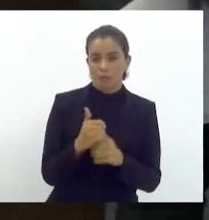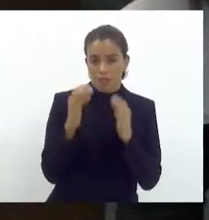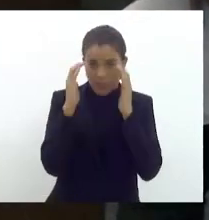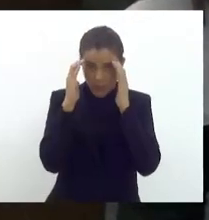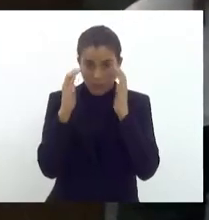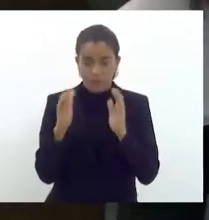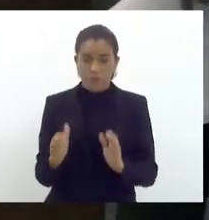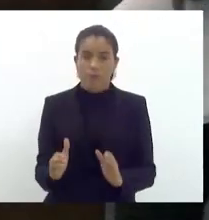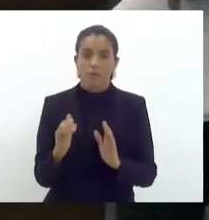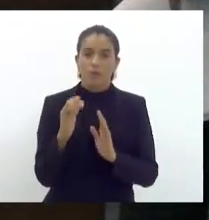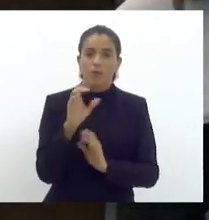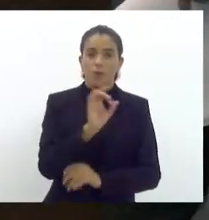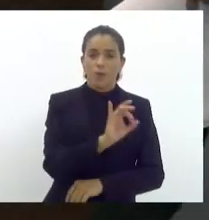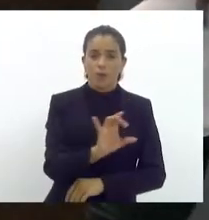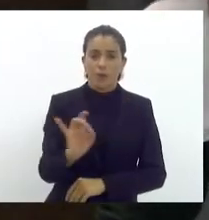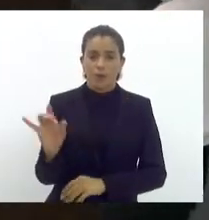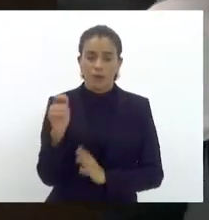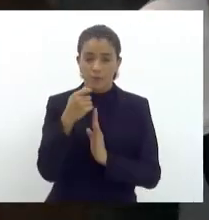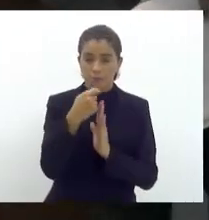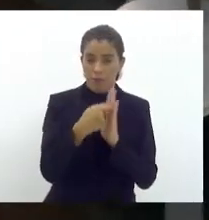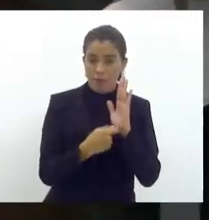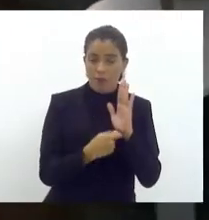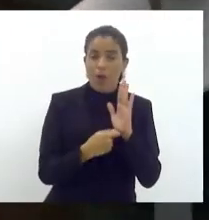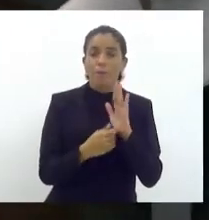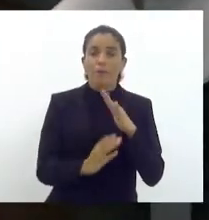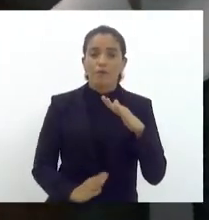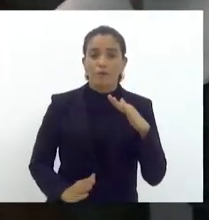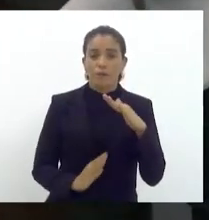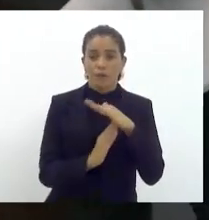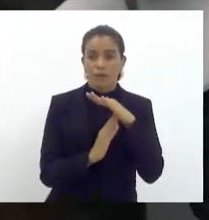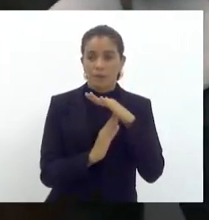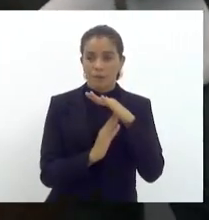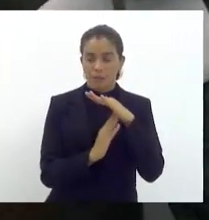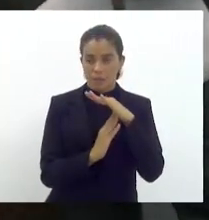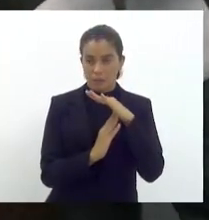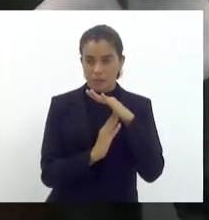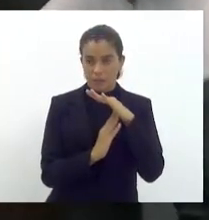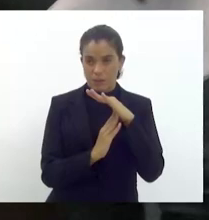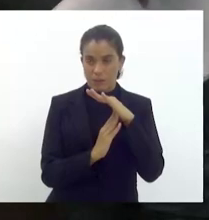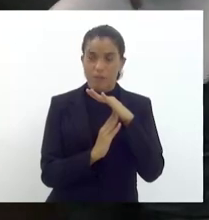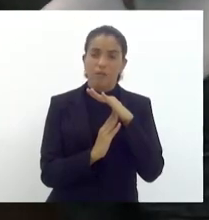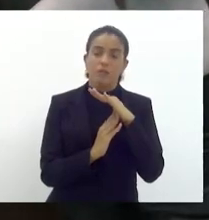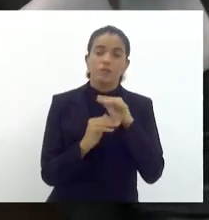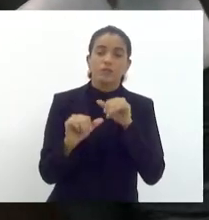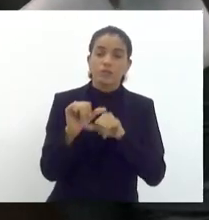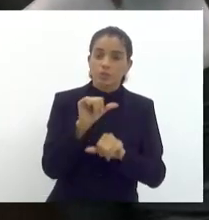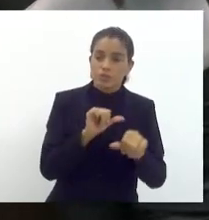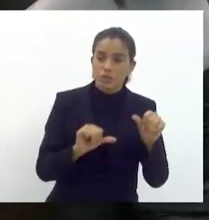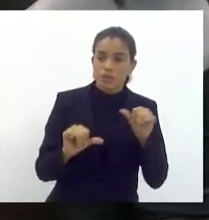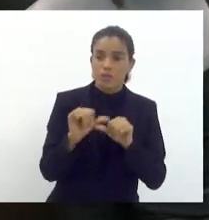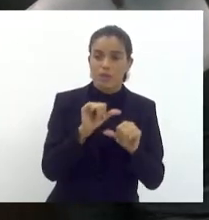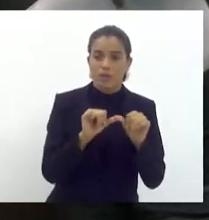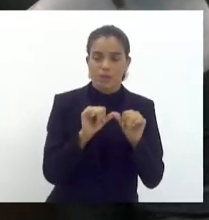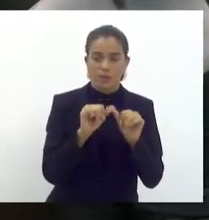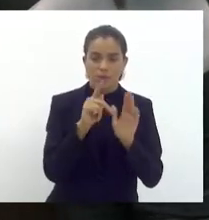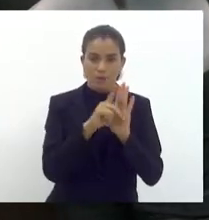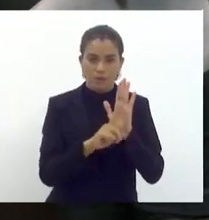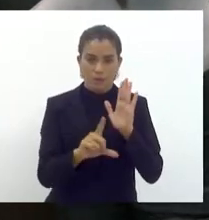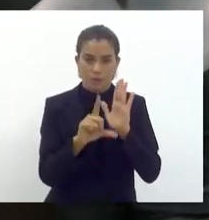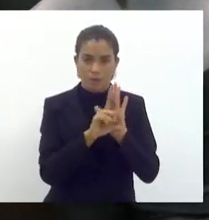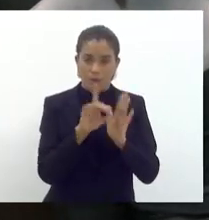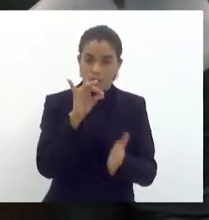autoria dos parlamentares a gente fixavam limite mínimo de alterações no projeto